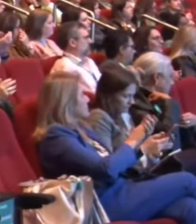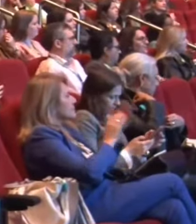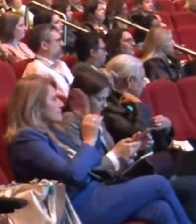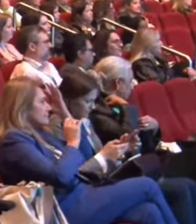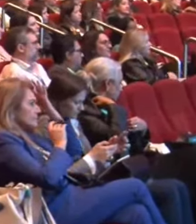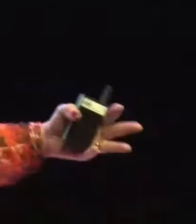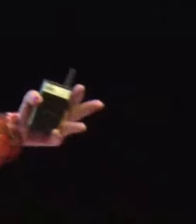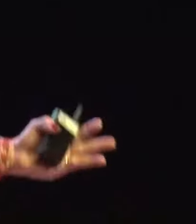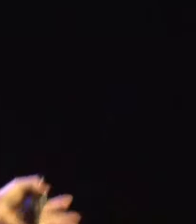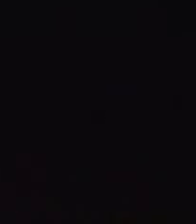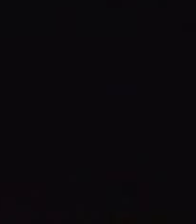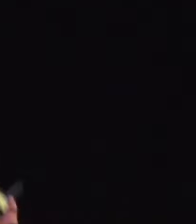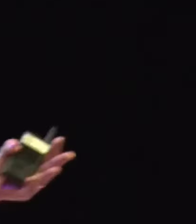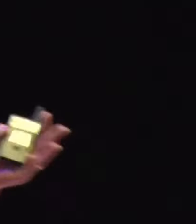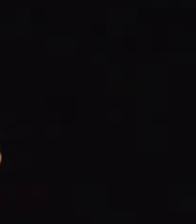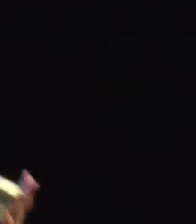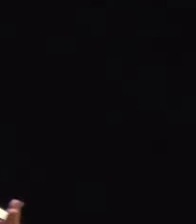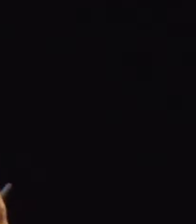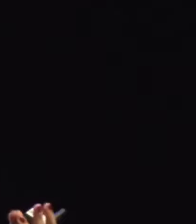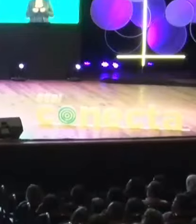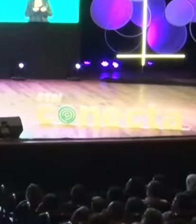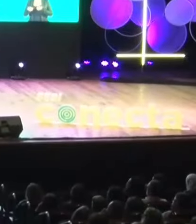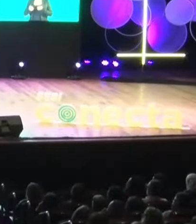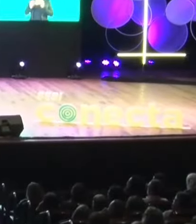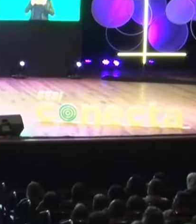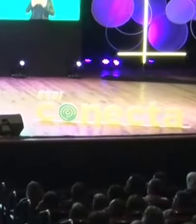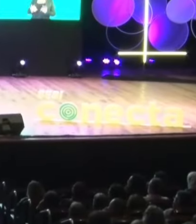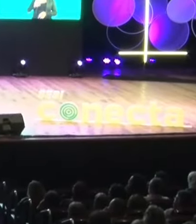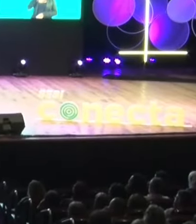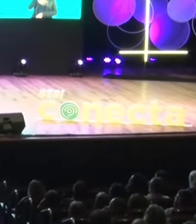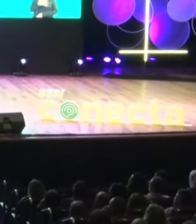tendo. O evento ocorre até amanhã e conta com